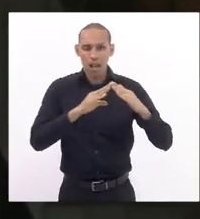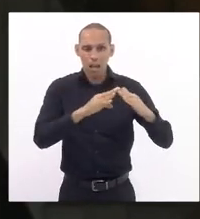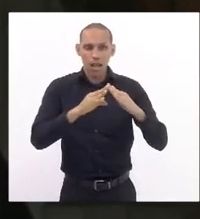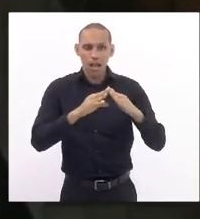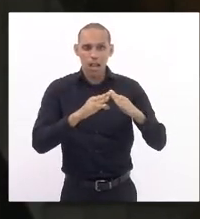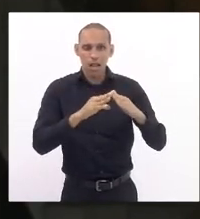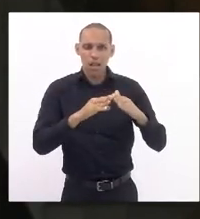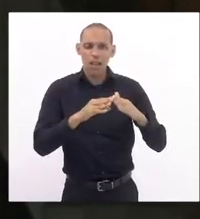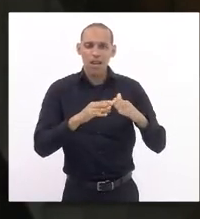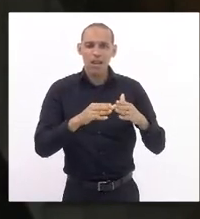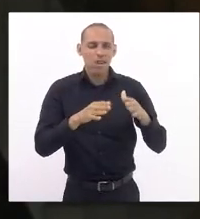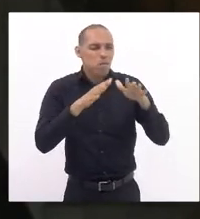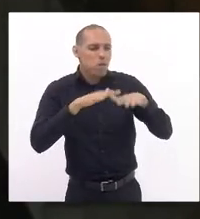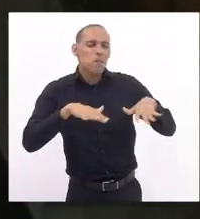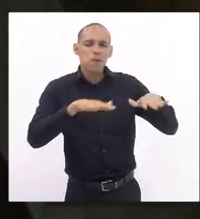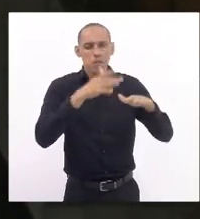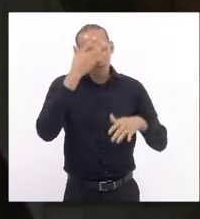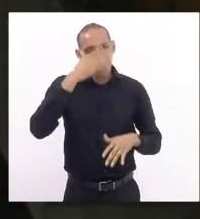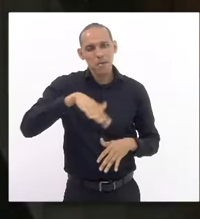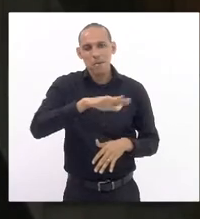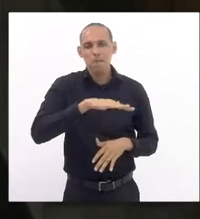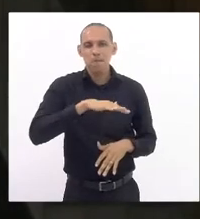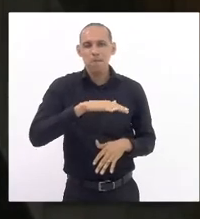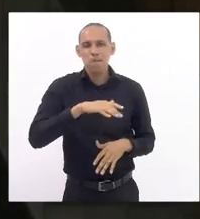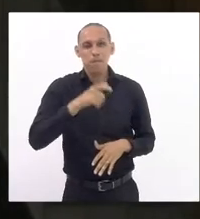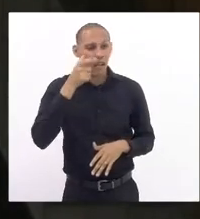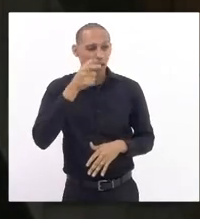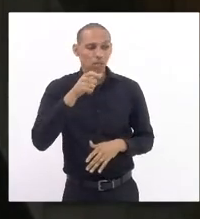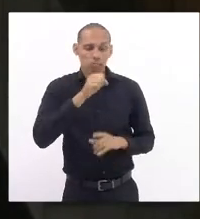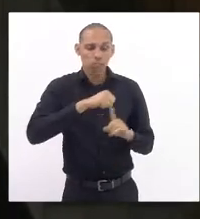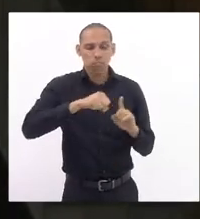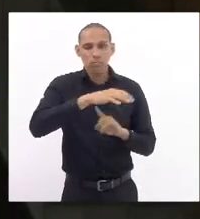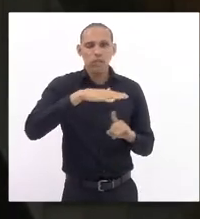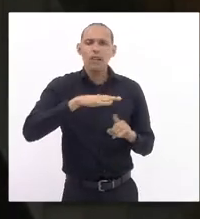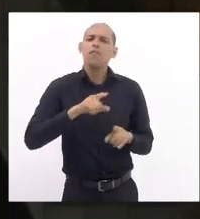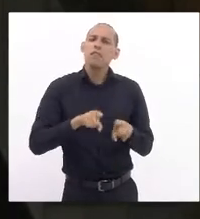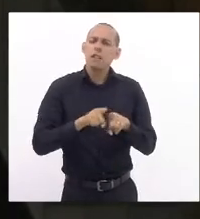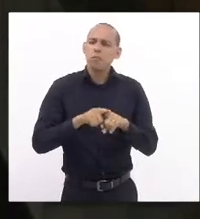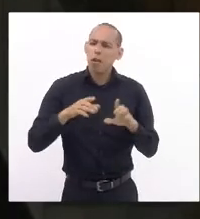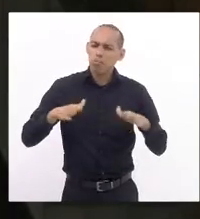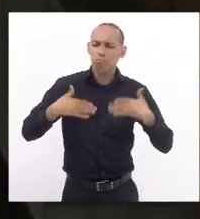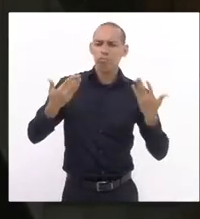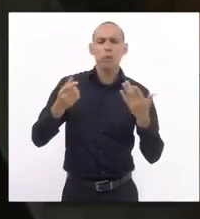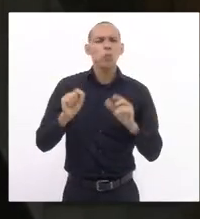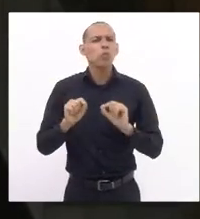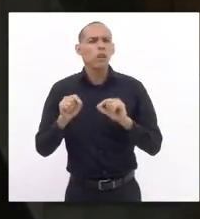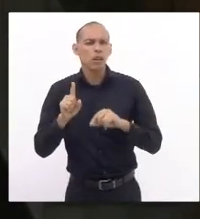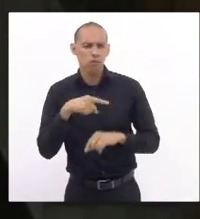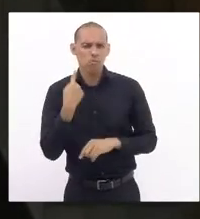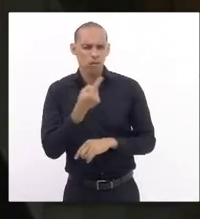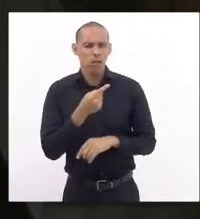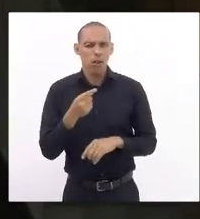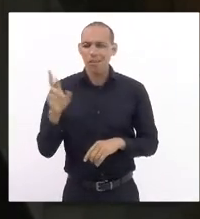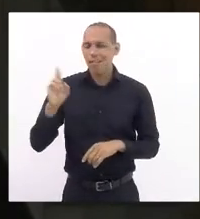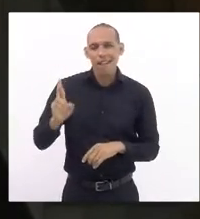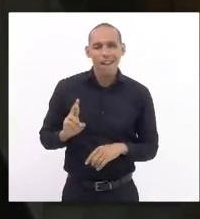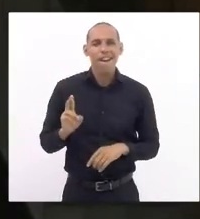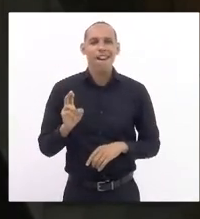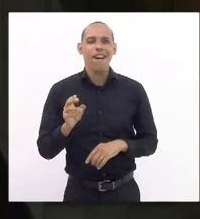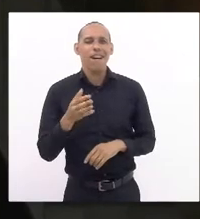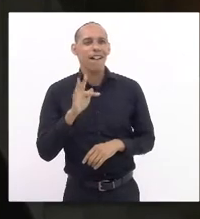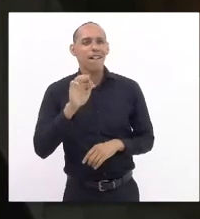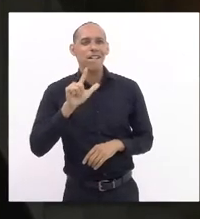habitação de interesse social. Também me espanta, Marta, Renata, Flávio, conversamos, Marta essa semana